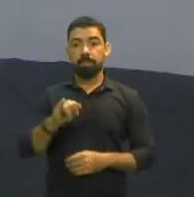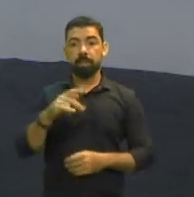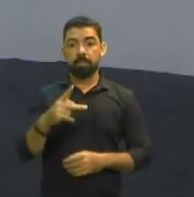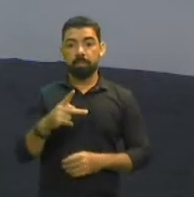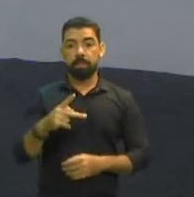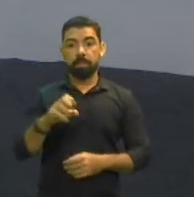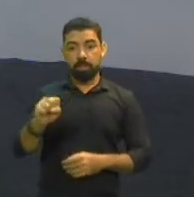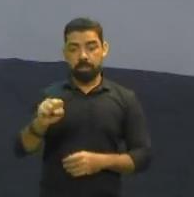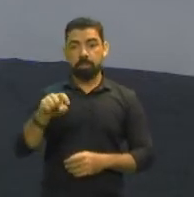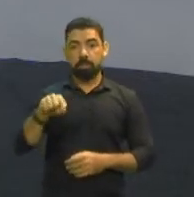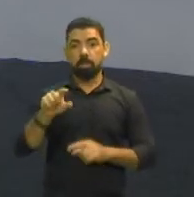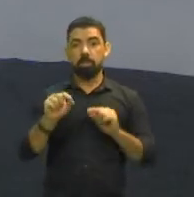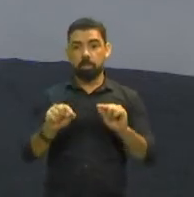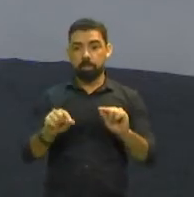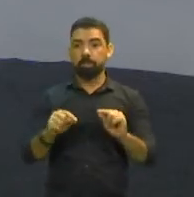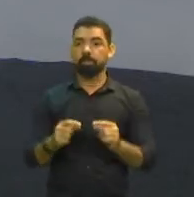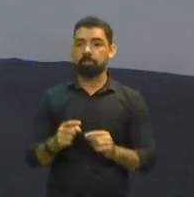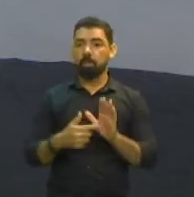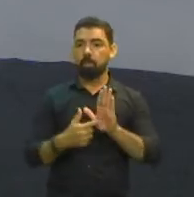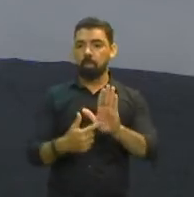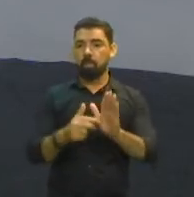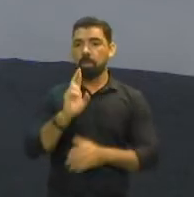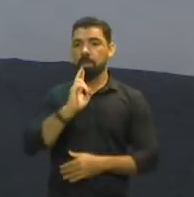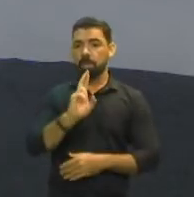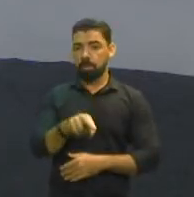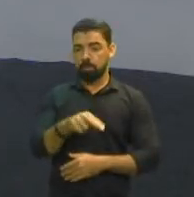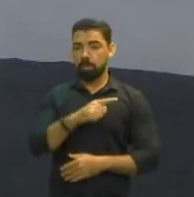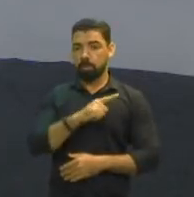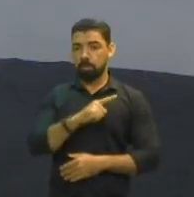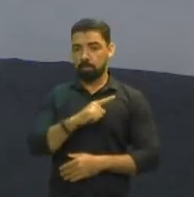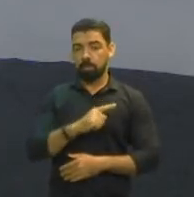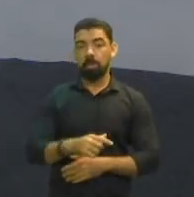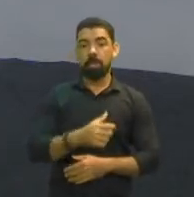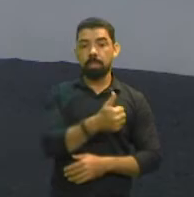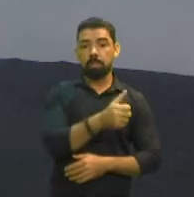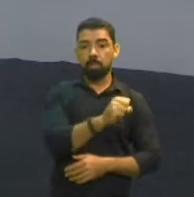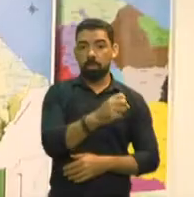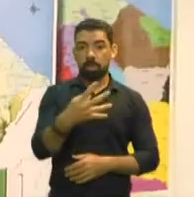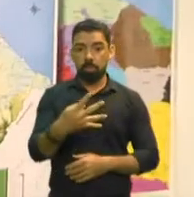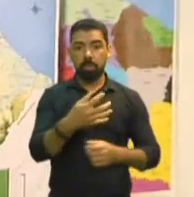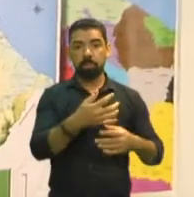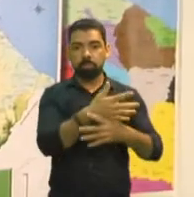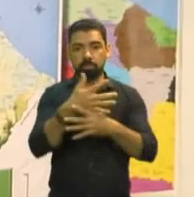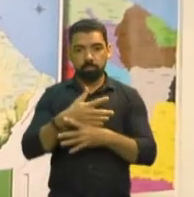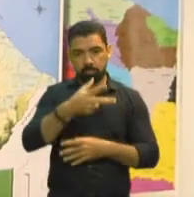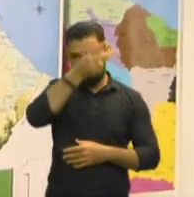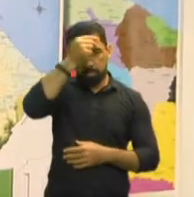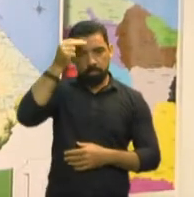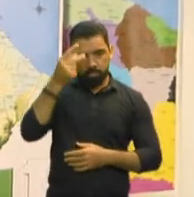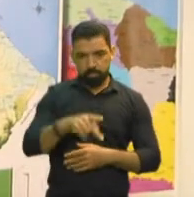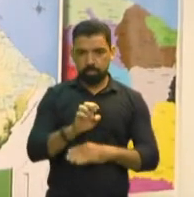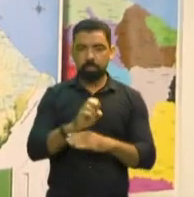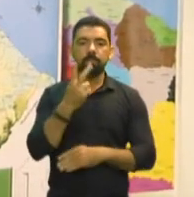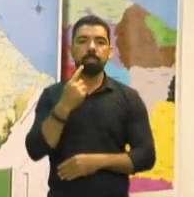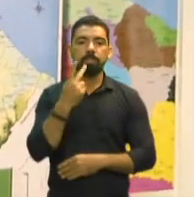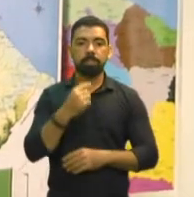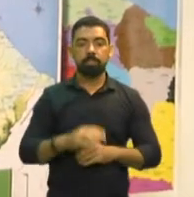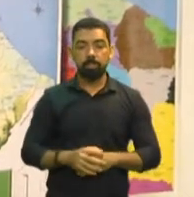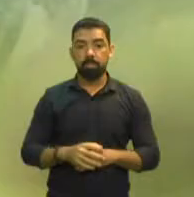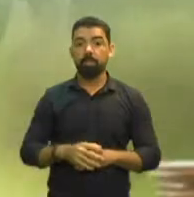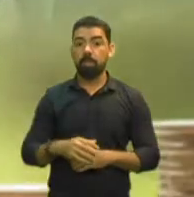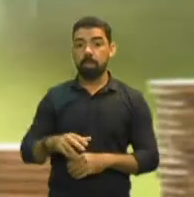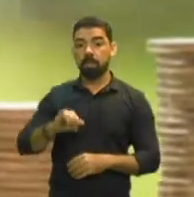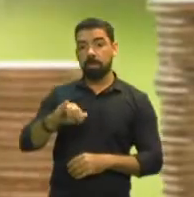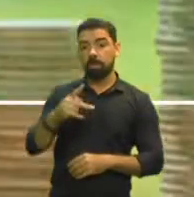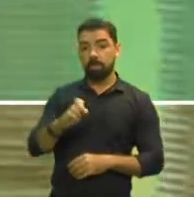de 2019, dos 184 municípios cearenses. De acordo com o estudo apresentado pelo